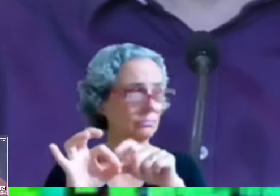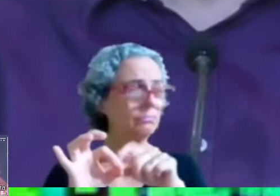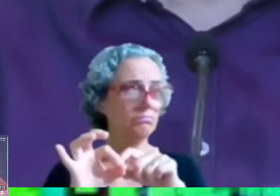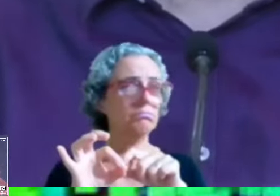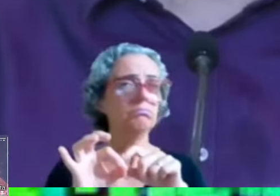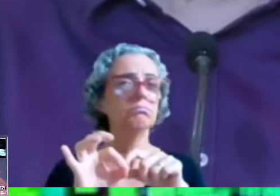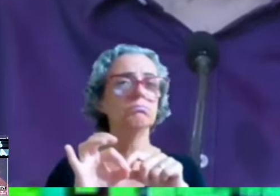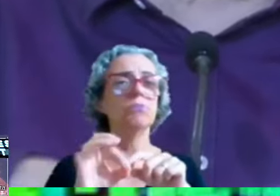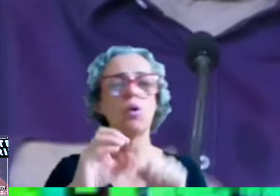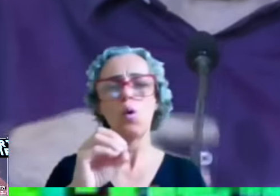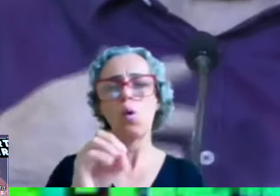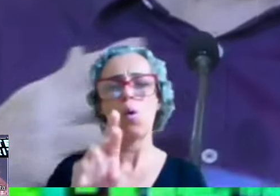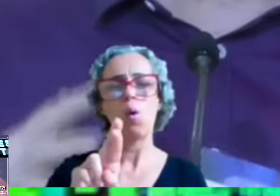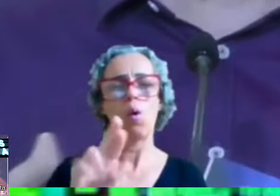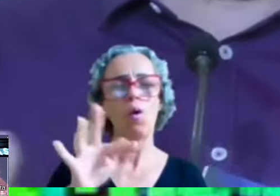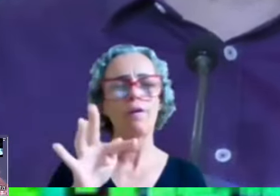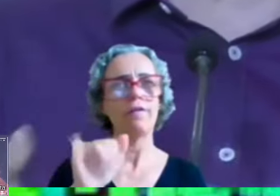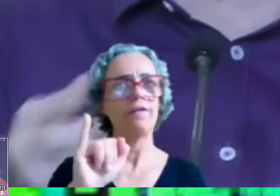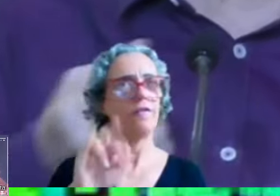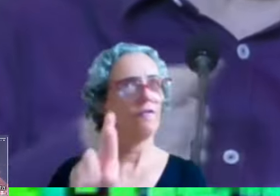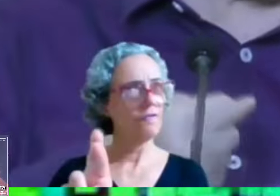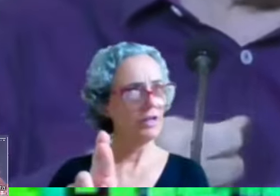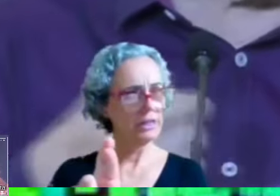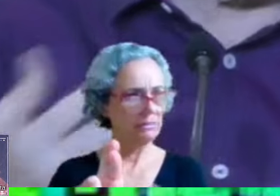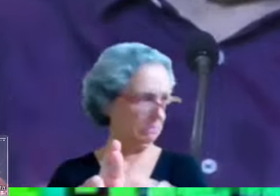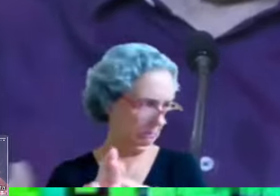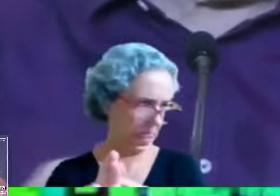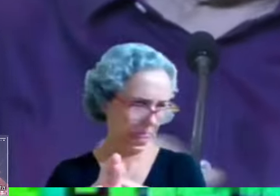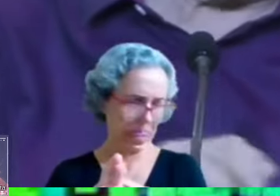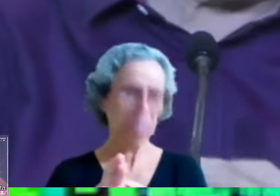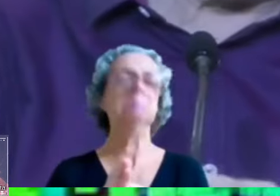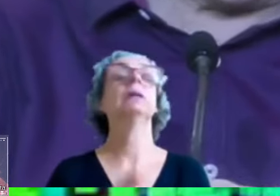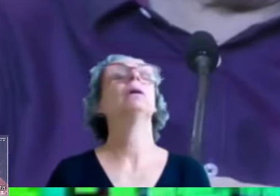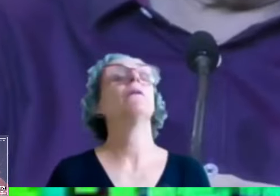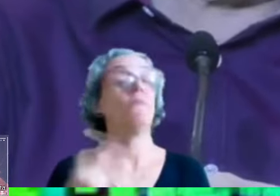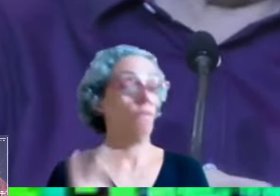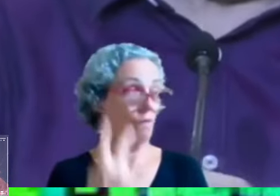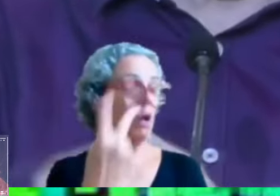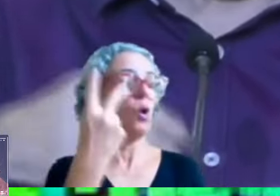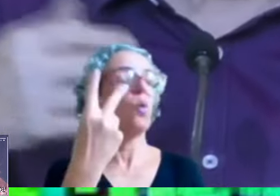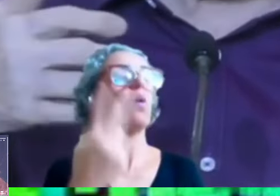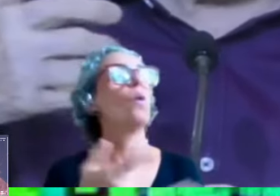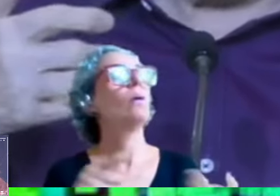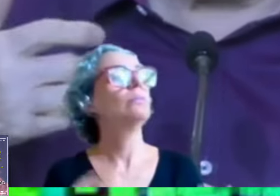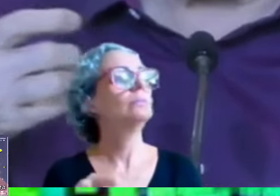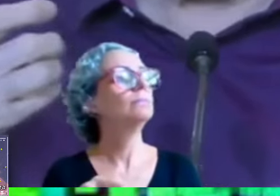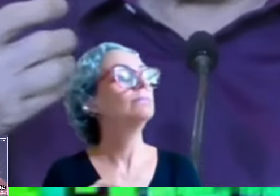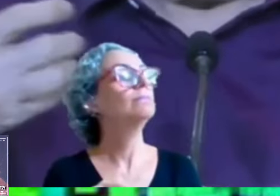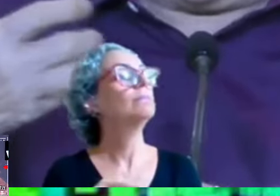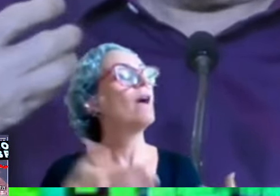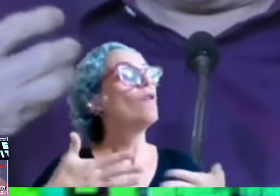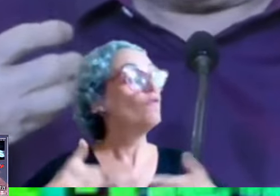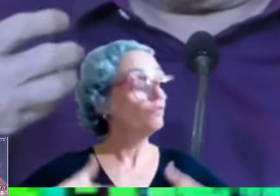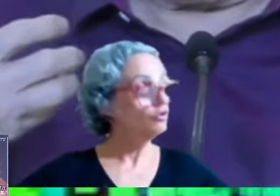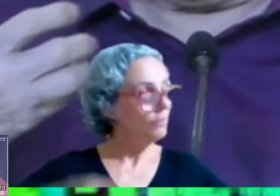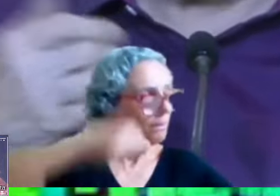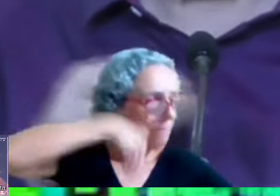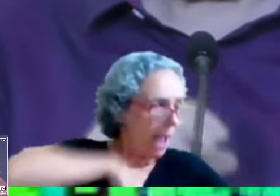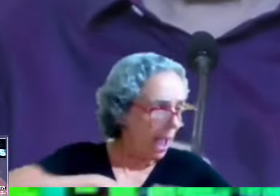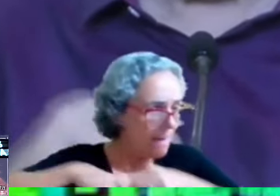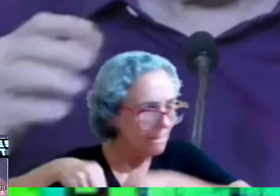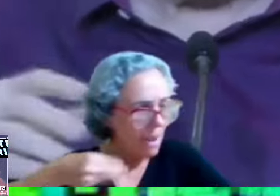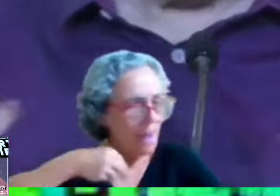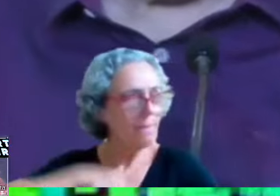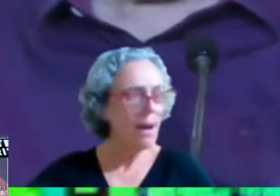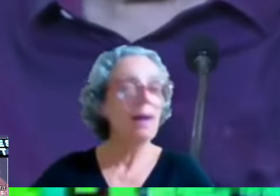tamanho. E então ela foi enchendo os bolsos do vestido, levantou a saia, mas a criança que ela trazia no